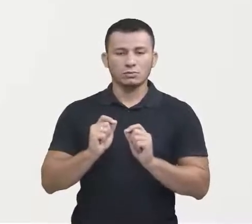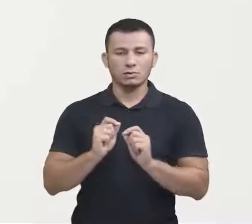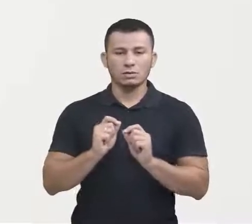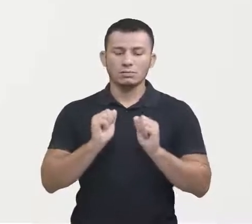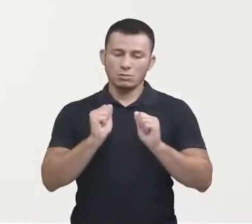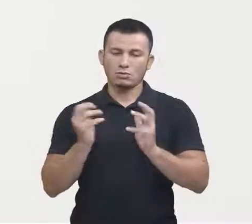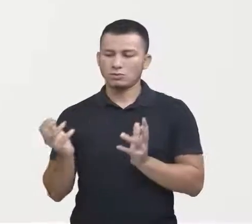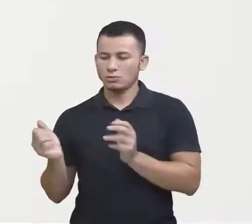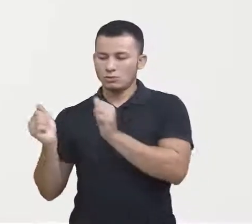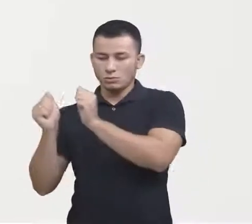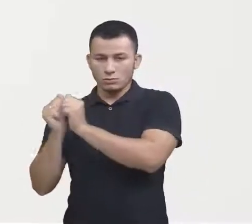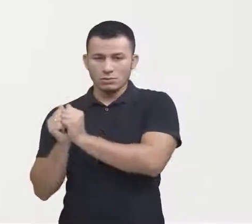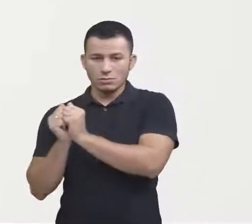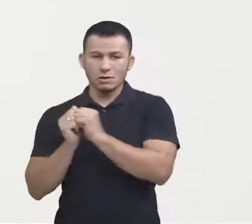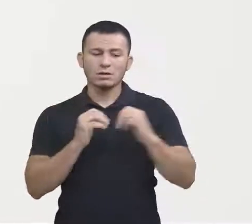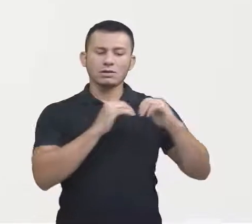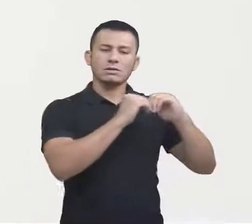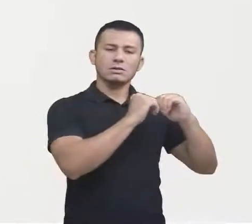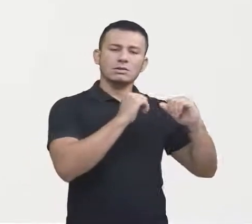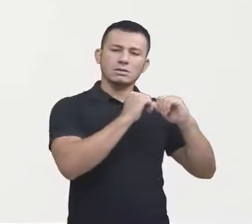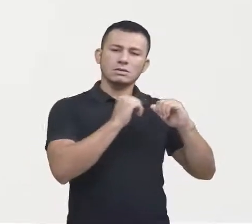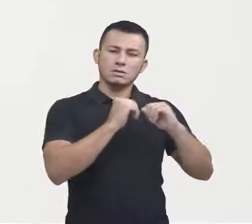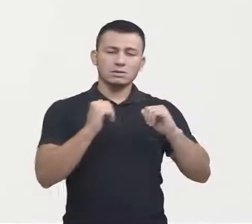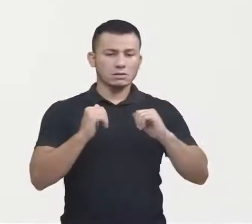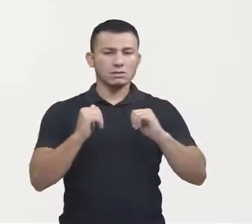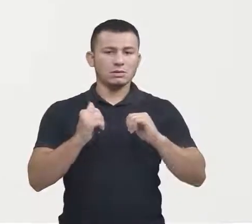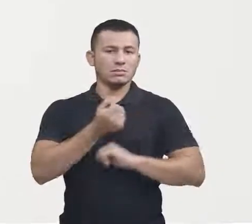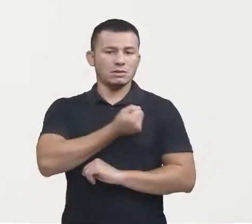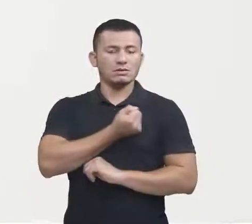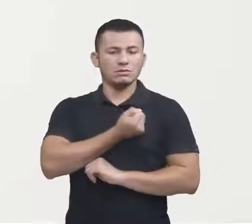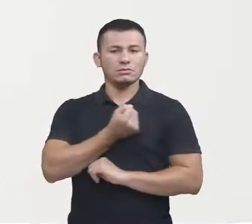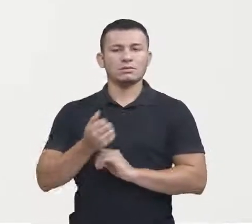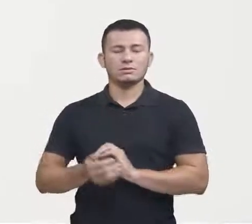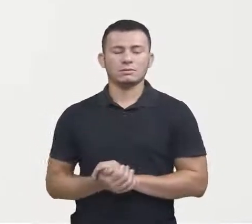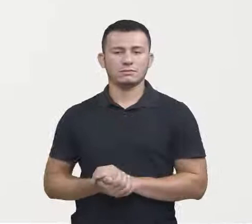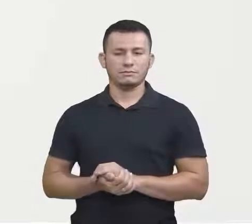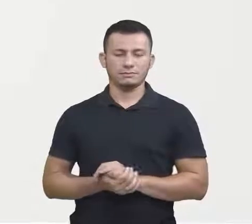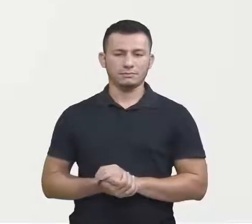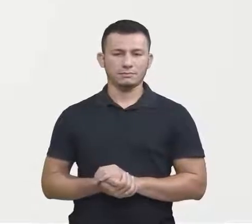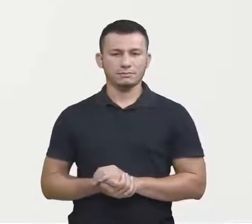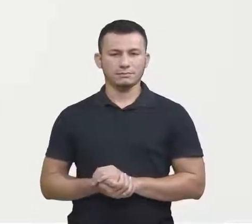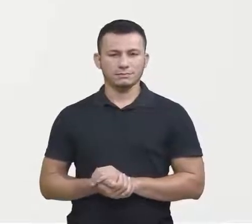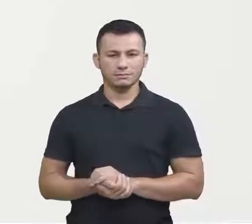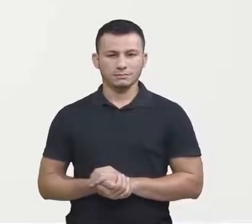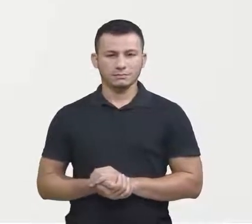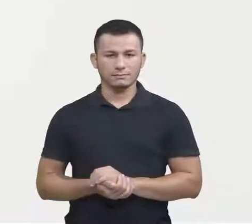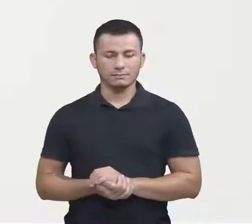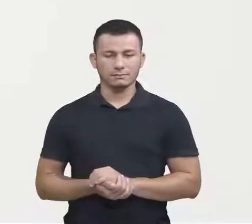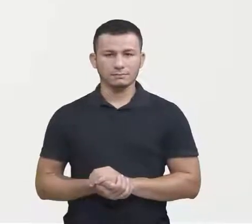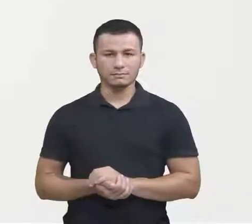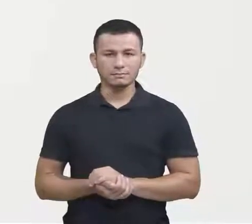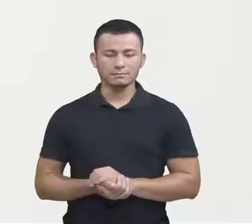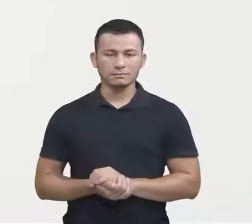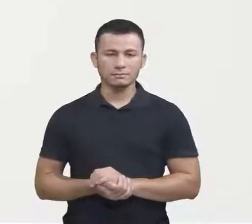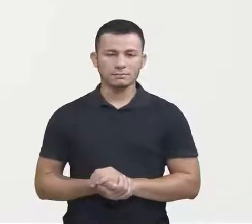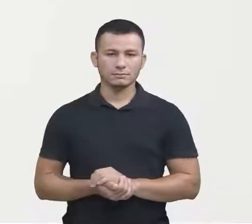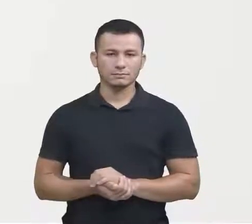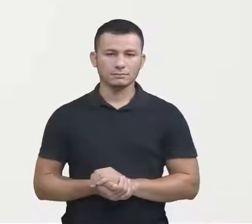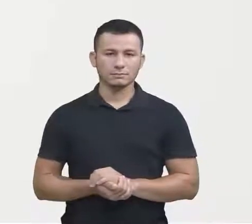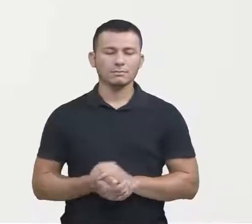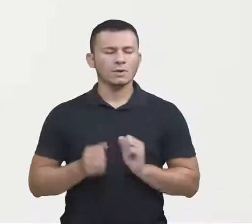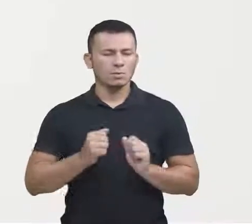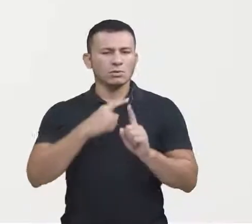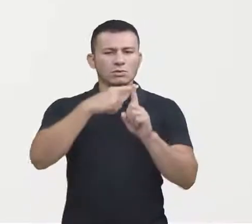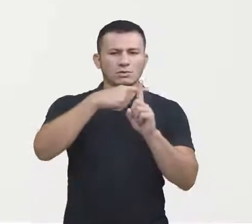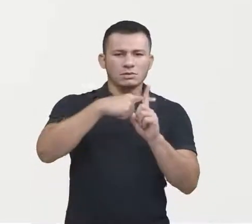compor e der compor os números eu fazendo uma coxinha de